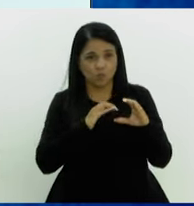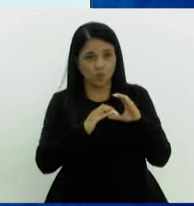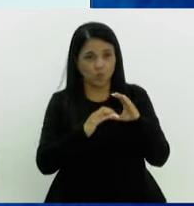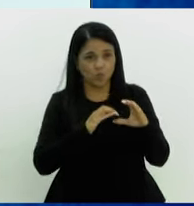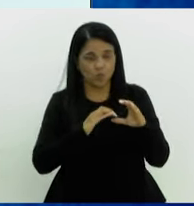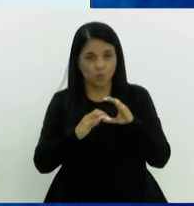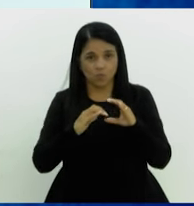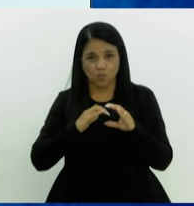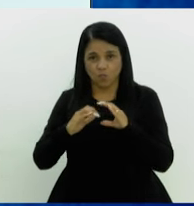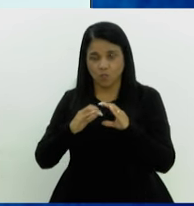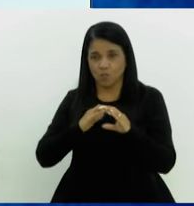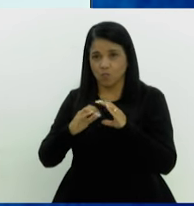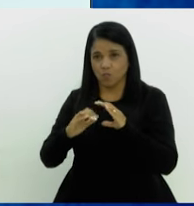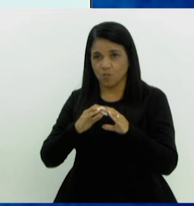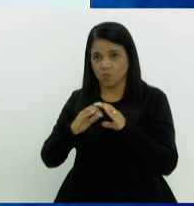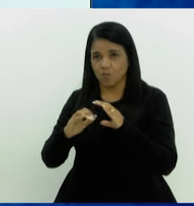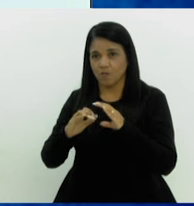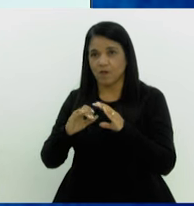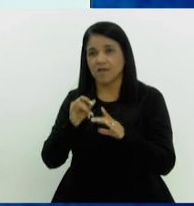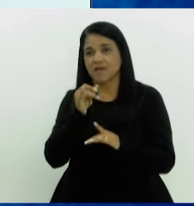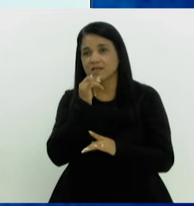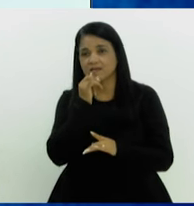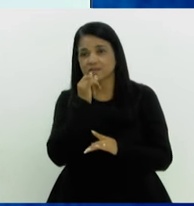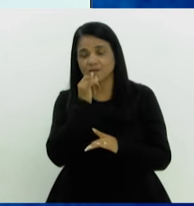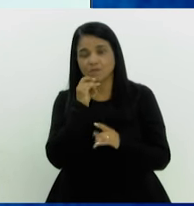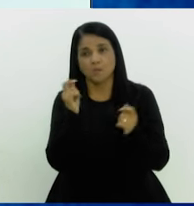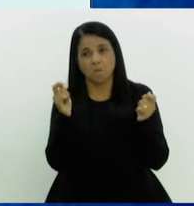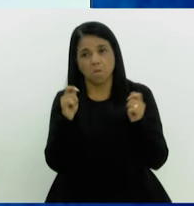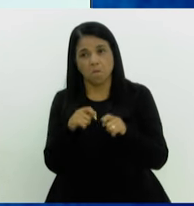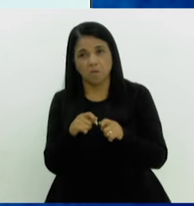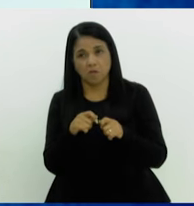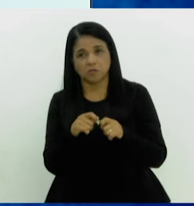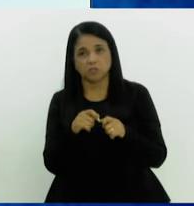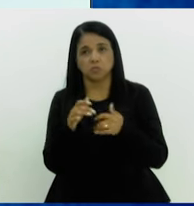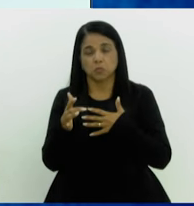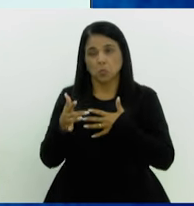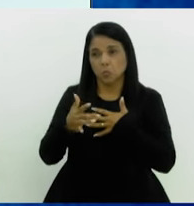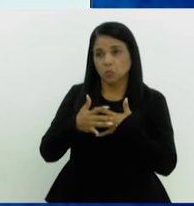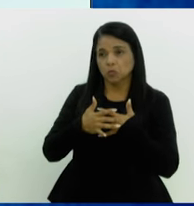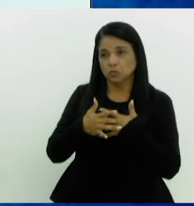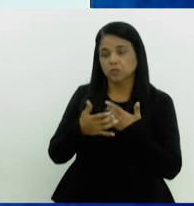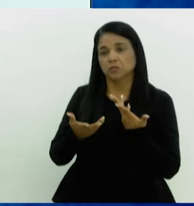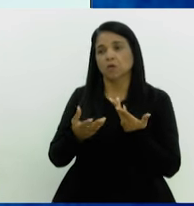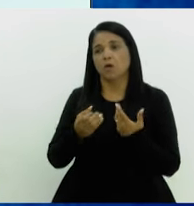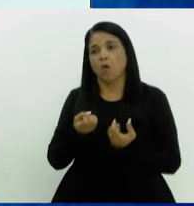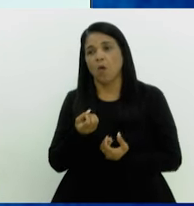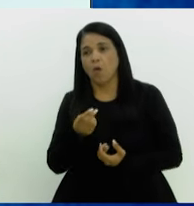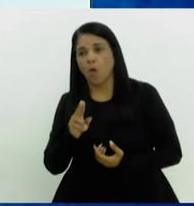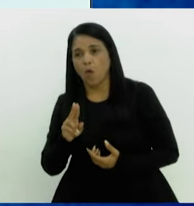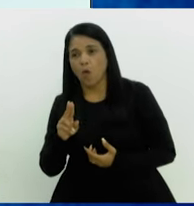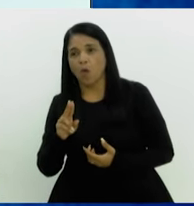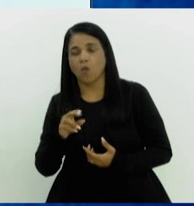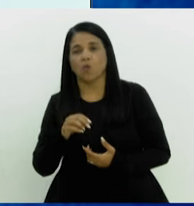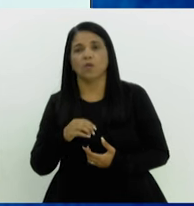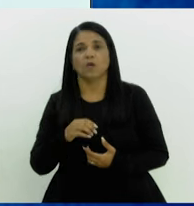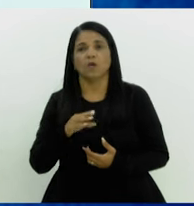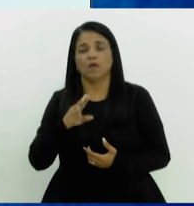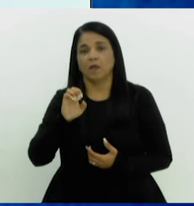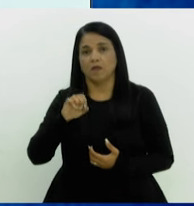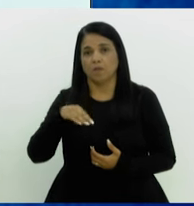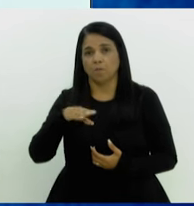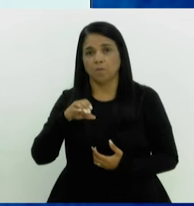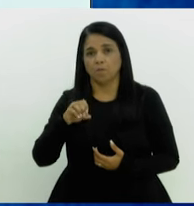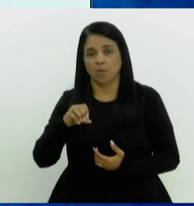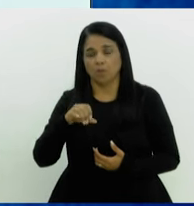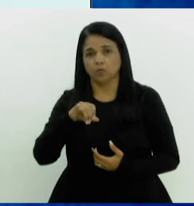unilateral com exceção de que a pessoa pode engajar com curtidas com aqueles emojis com uma quantidade enorme